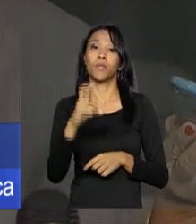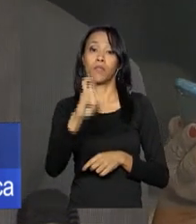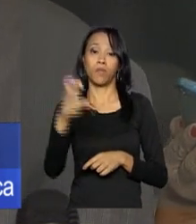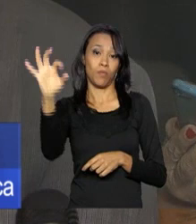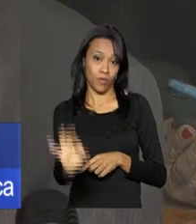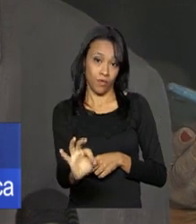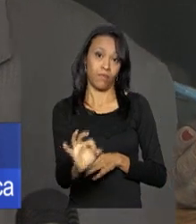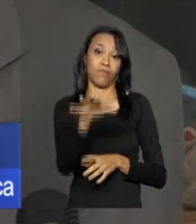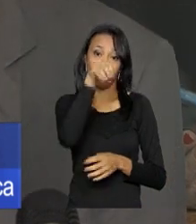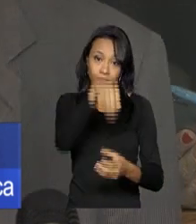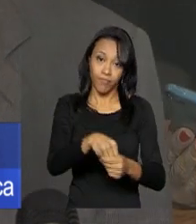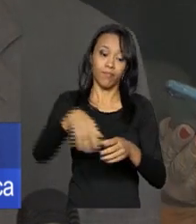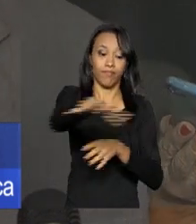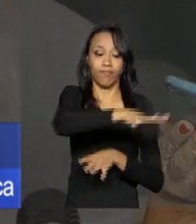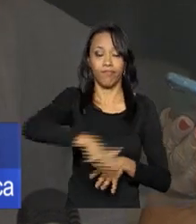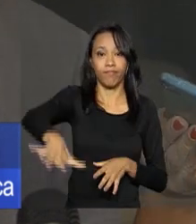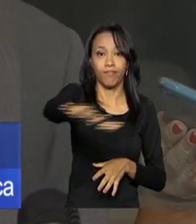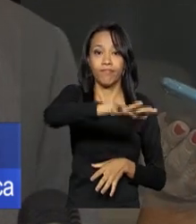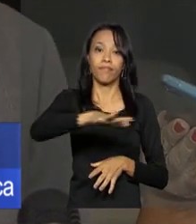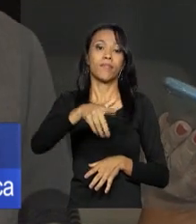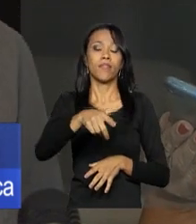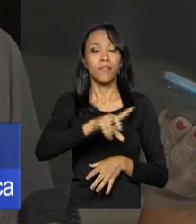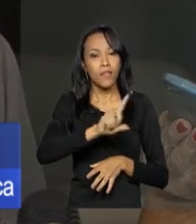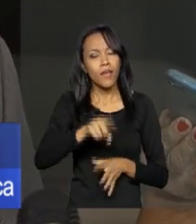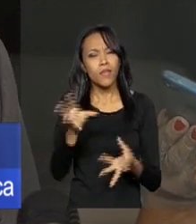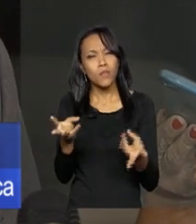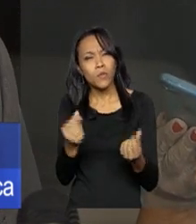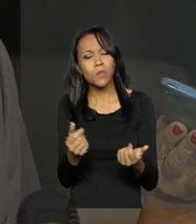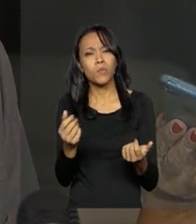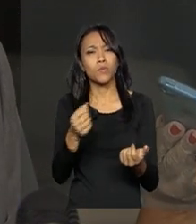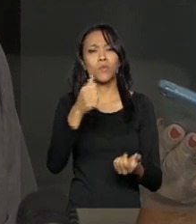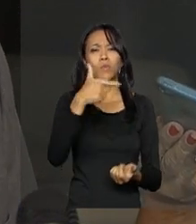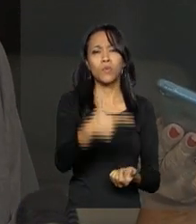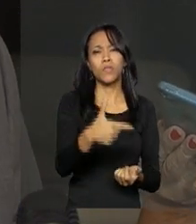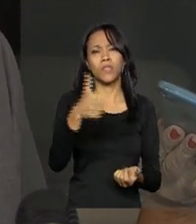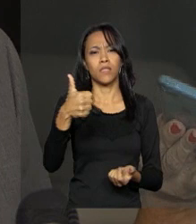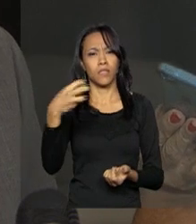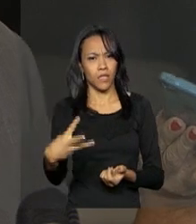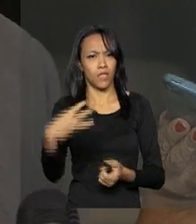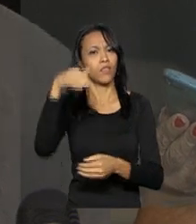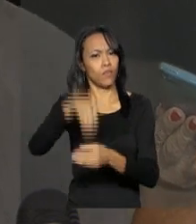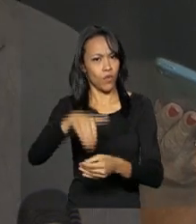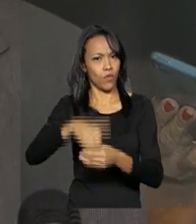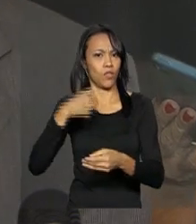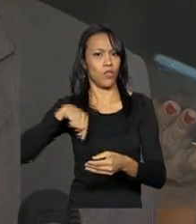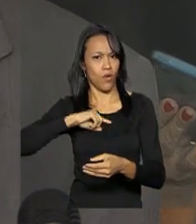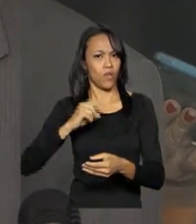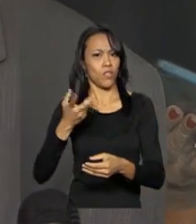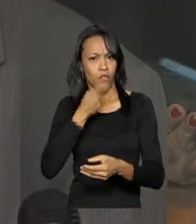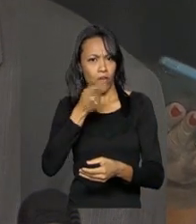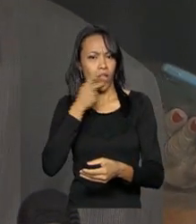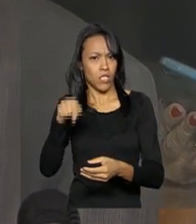projetado pro plenário nos dariam 23 votos que é um número que inclusive eu tenho falado em